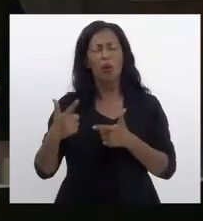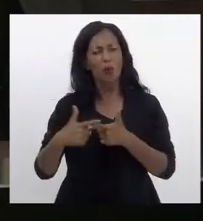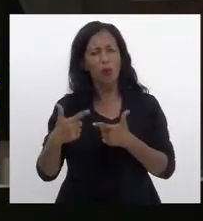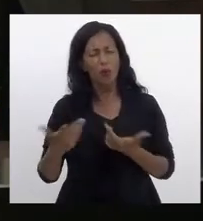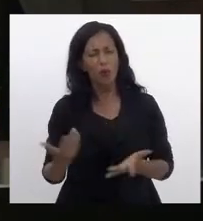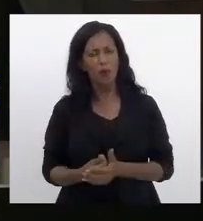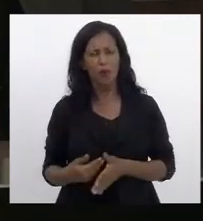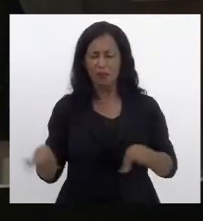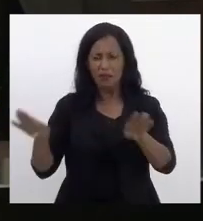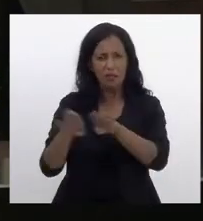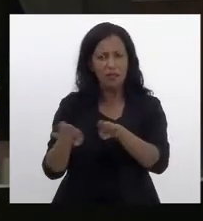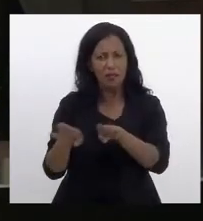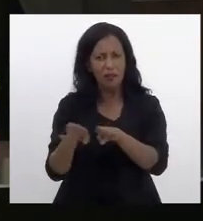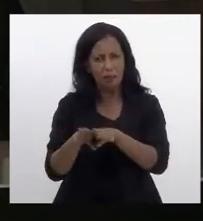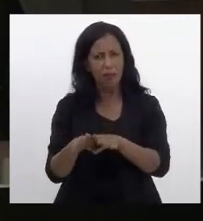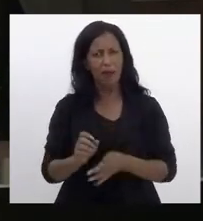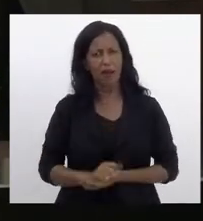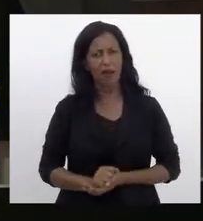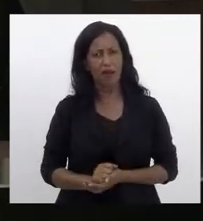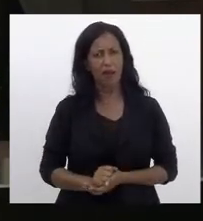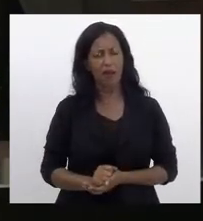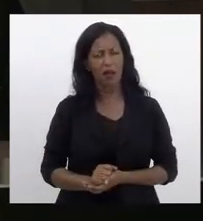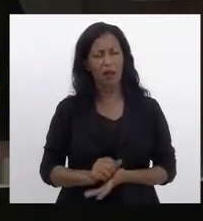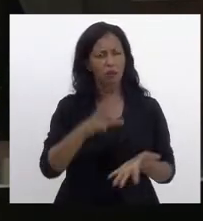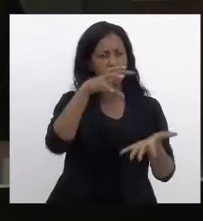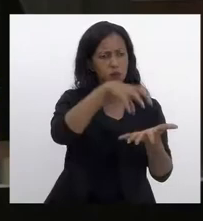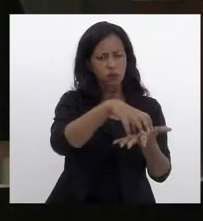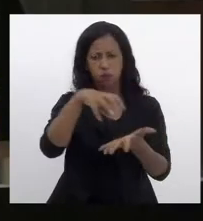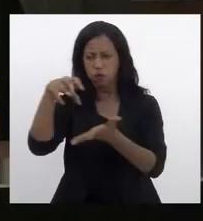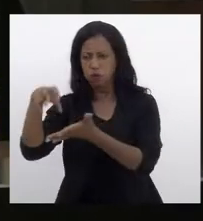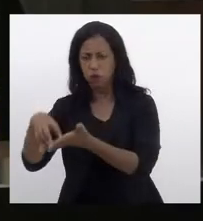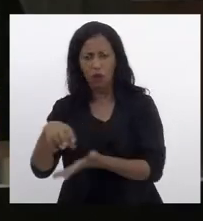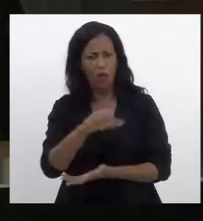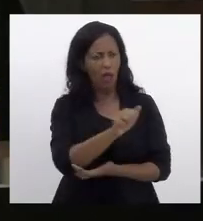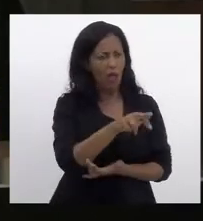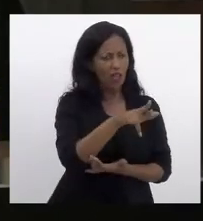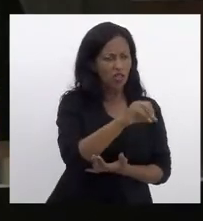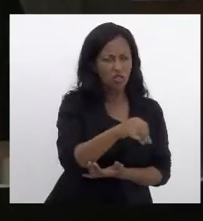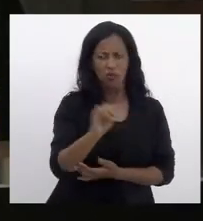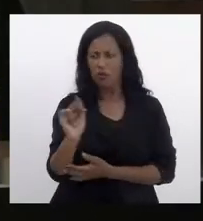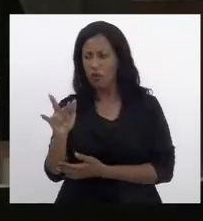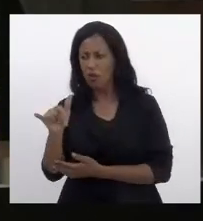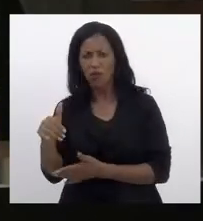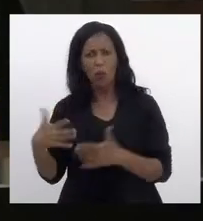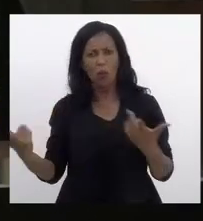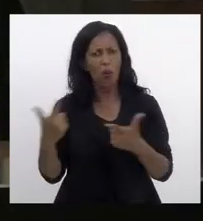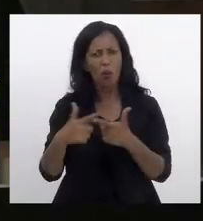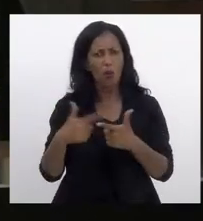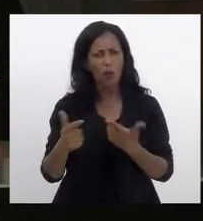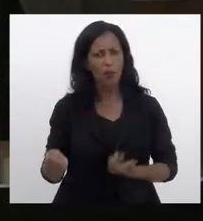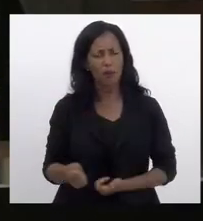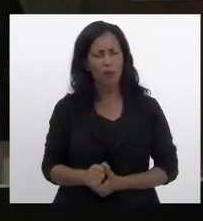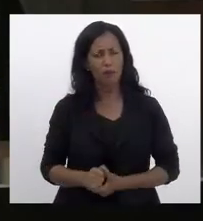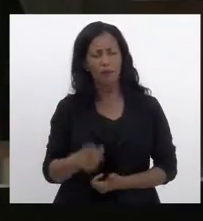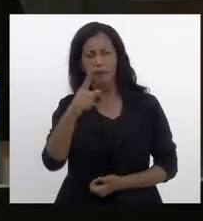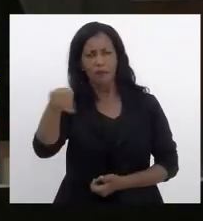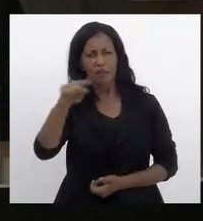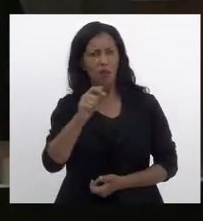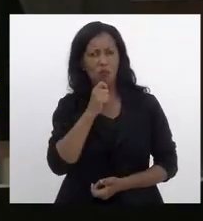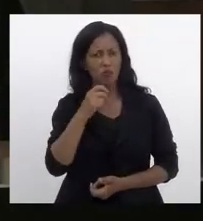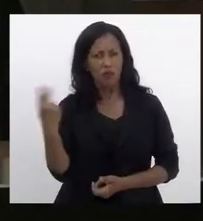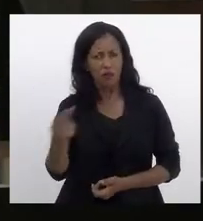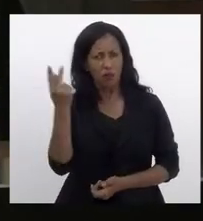de se equiparar inativos com o pessoal da ativa? Qual é o problema? Esses homens não valem